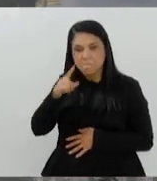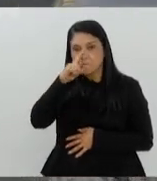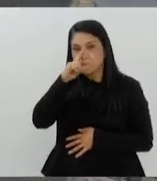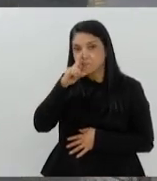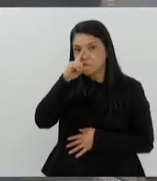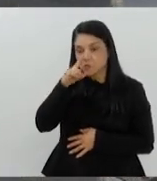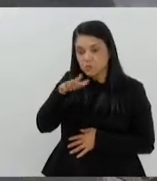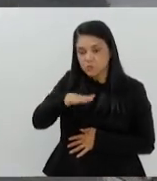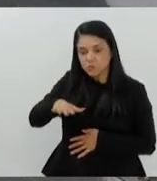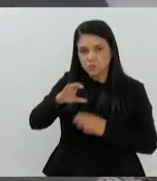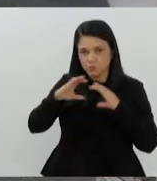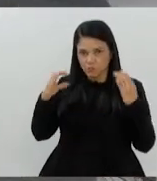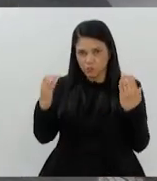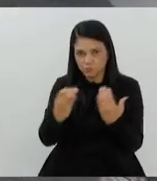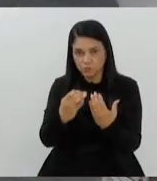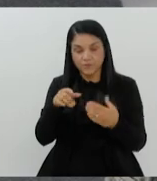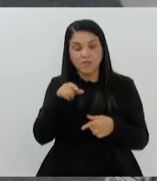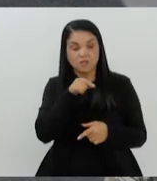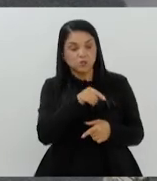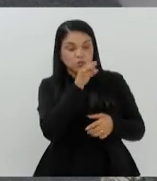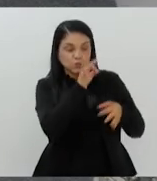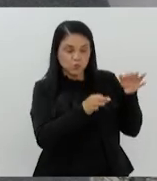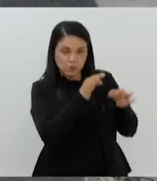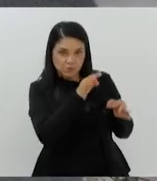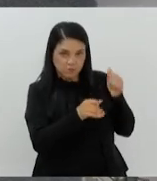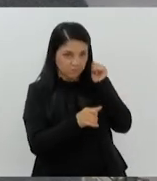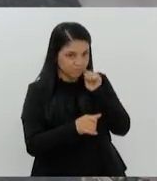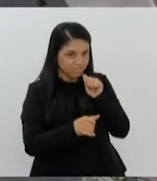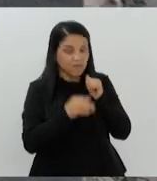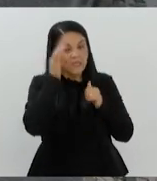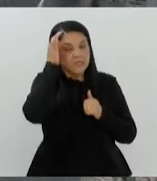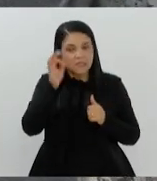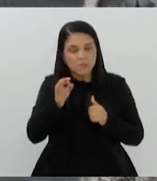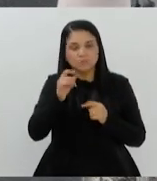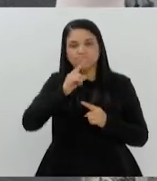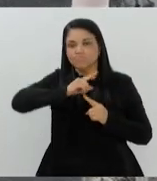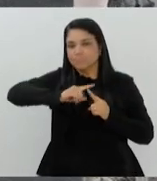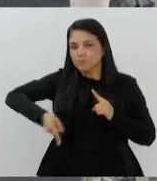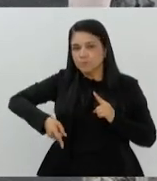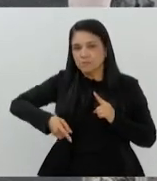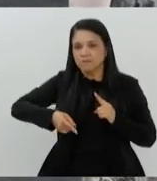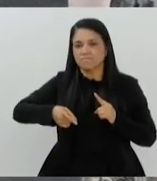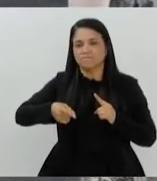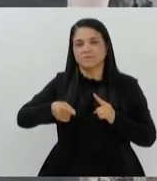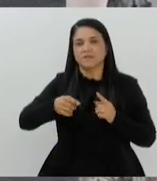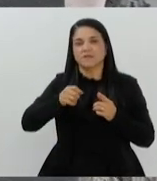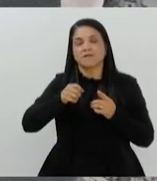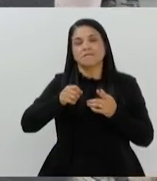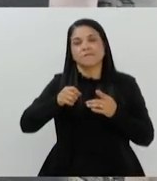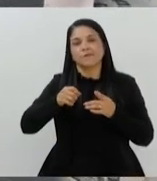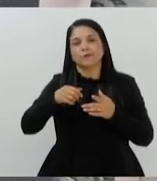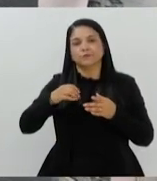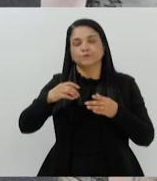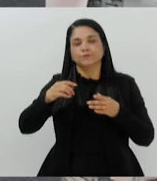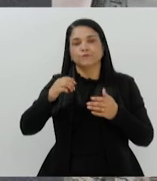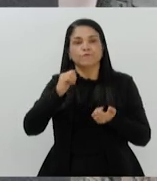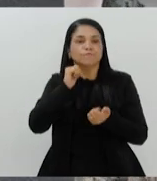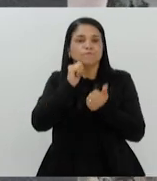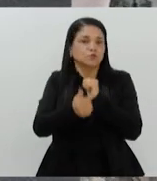magistrada entendeu por proibir as atividades que ocorriam naquele estádio.